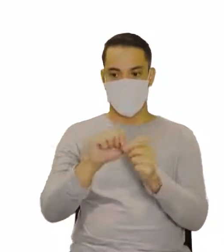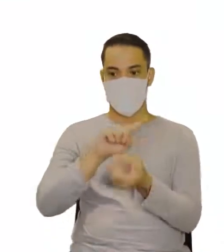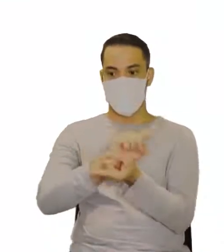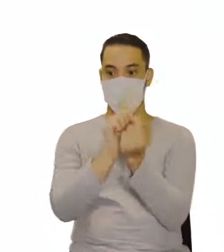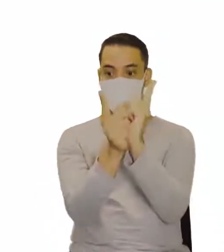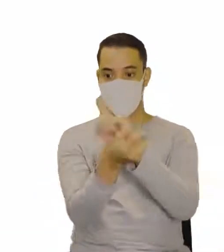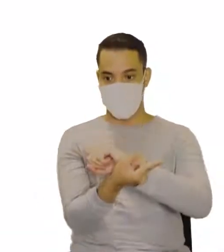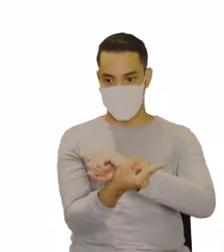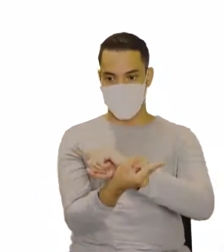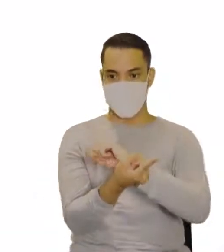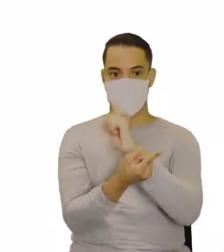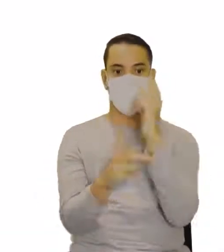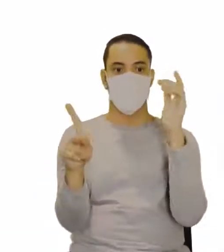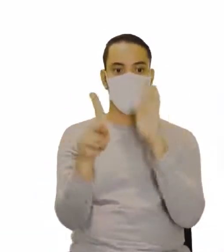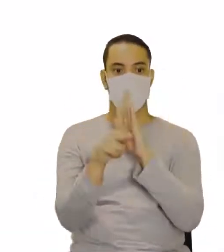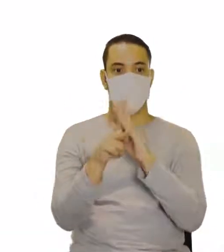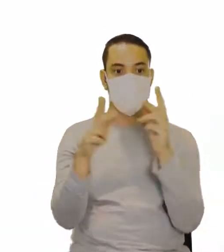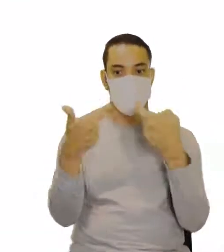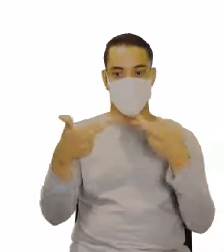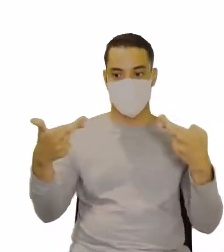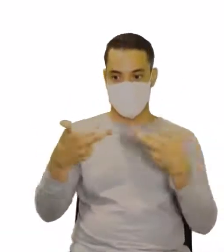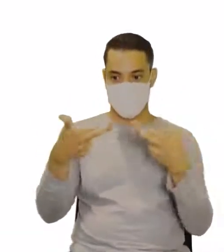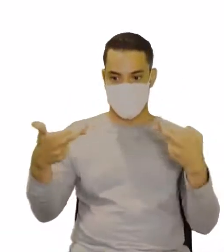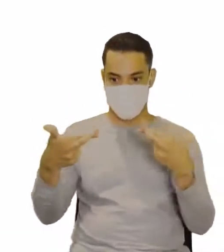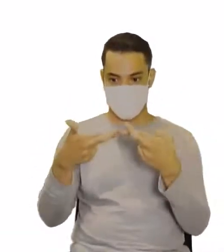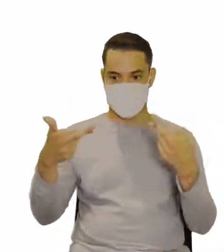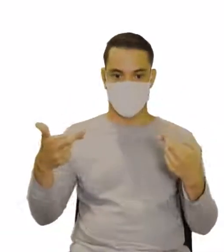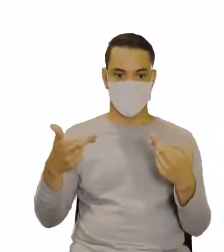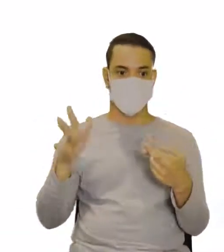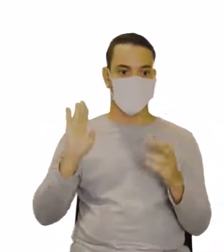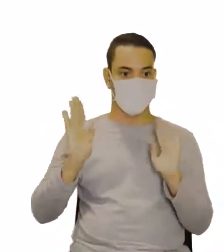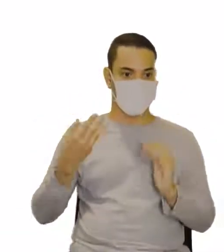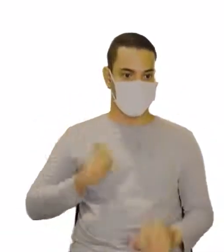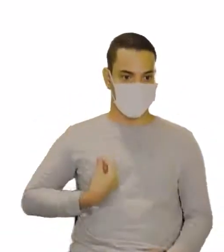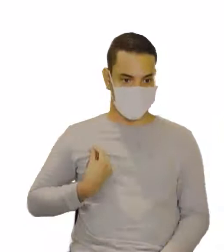né, pessoal, das resistências. Tá ali, olha só.